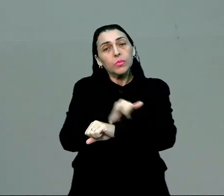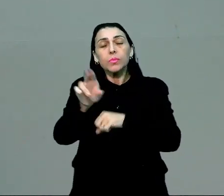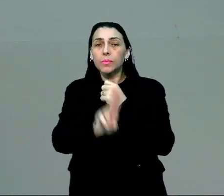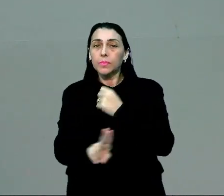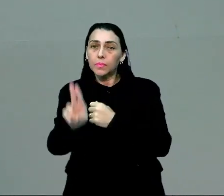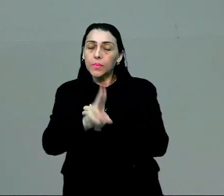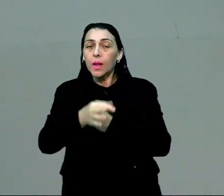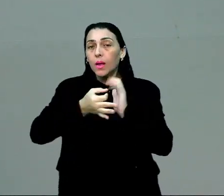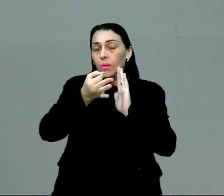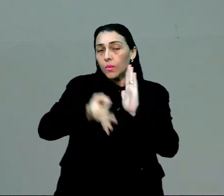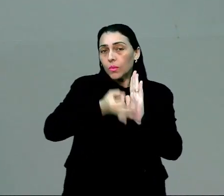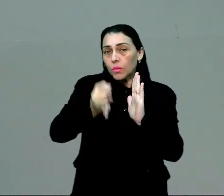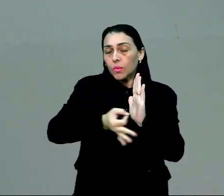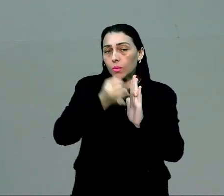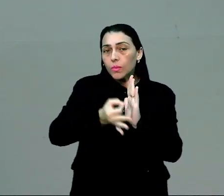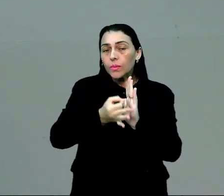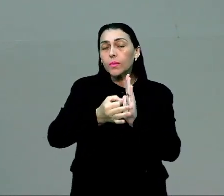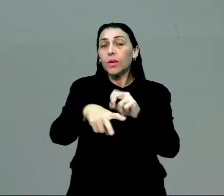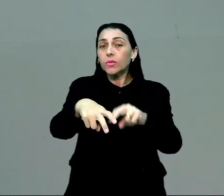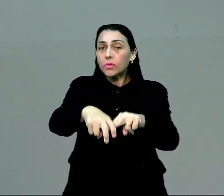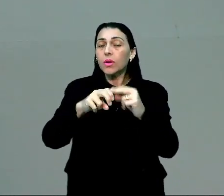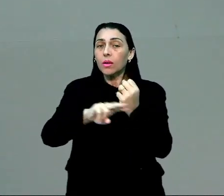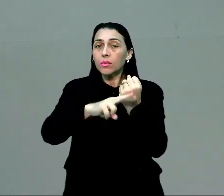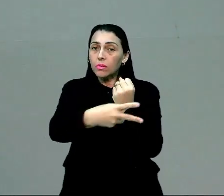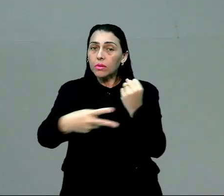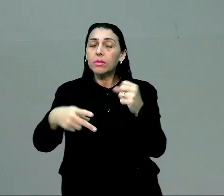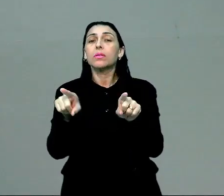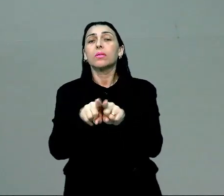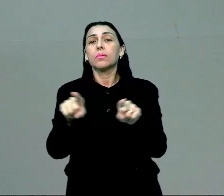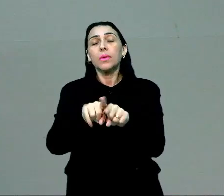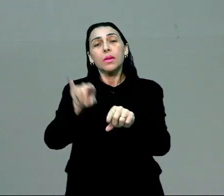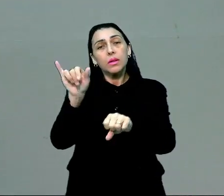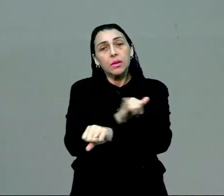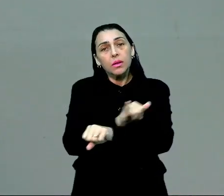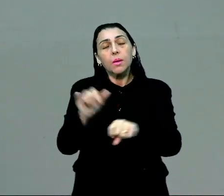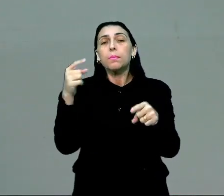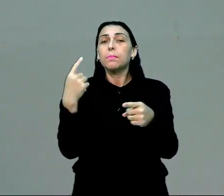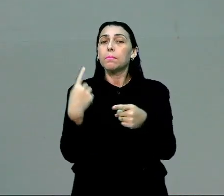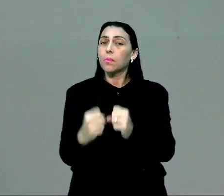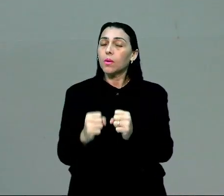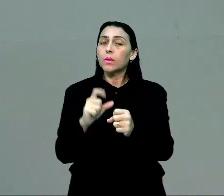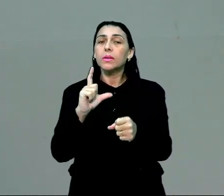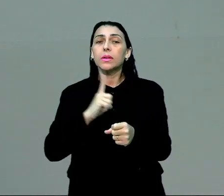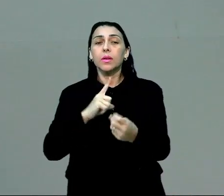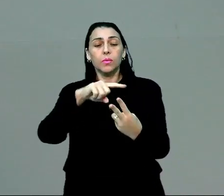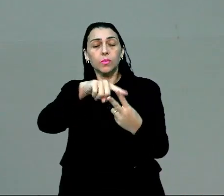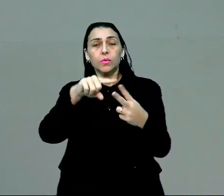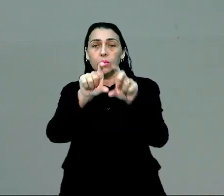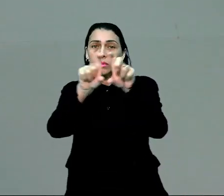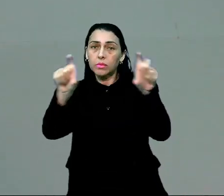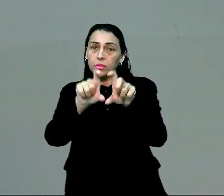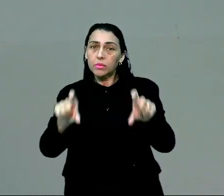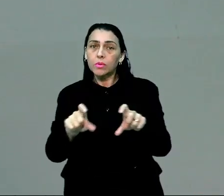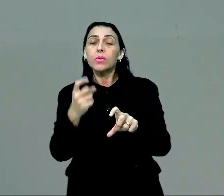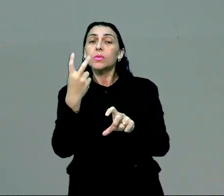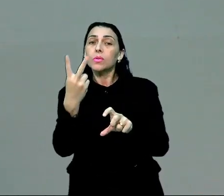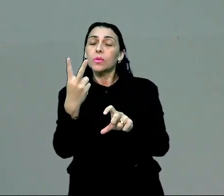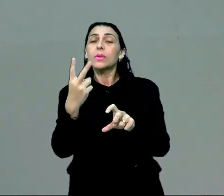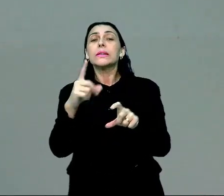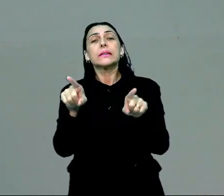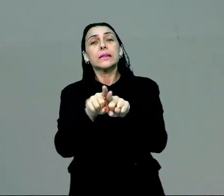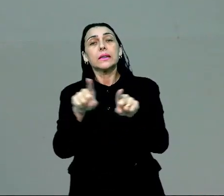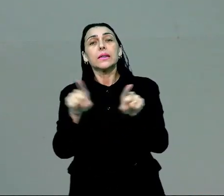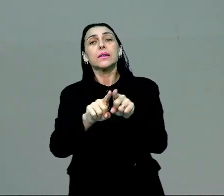estratégia argumentativa de causa e consequência. Essa estratégia ela pode compor os dois parágrafos, e os dois ele pode ter